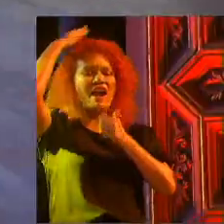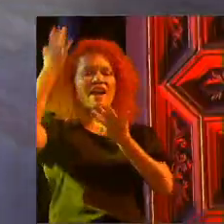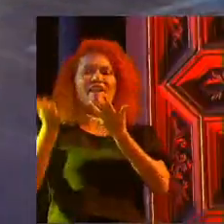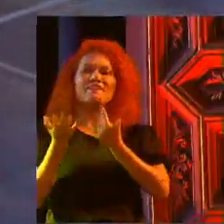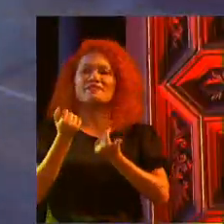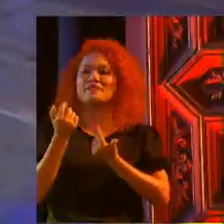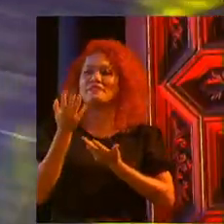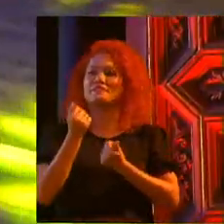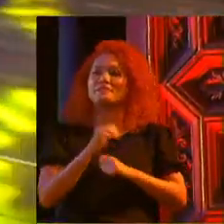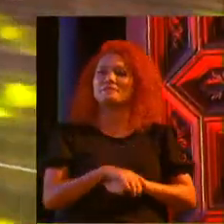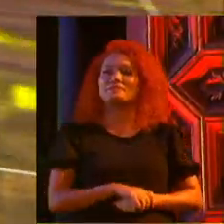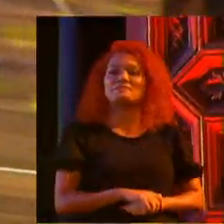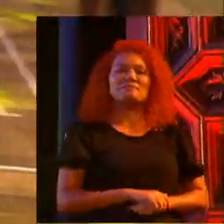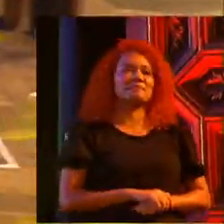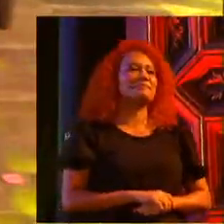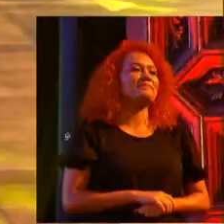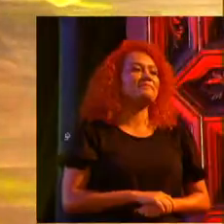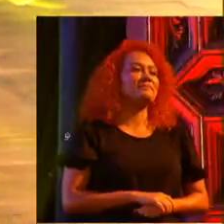Uhul!